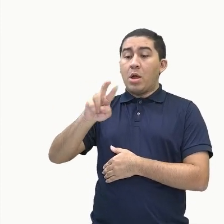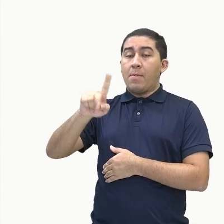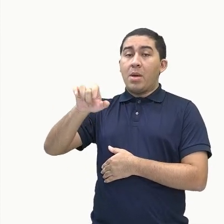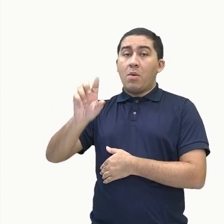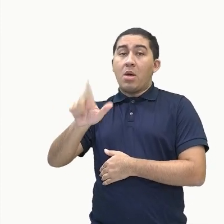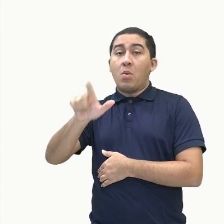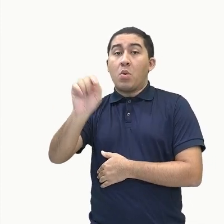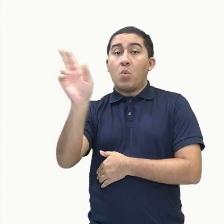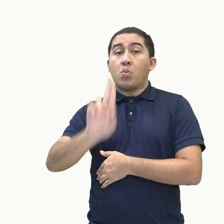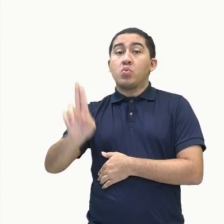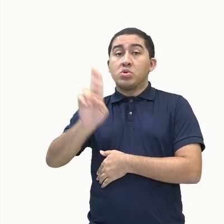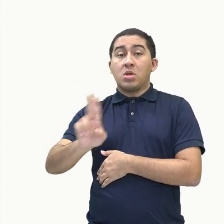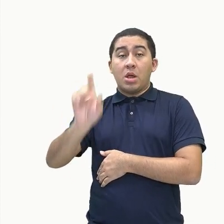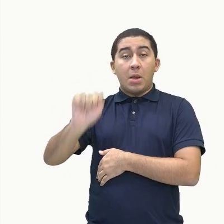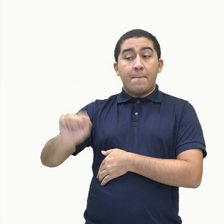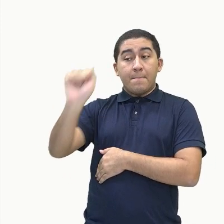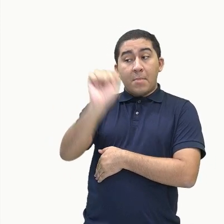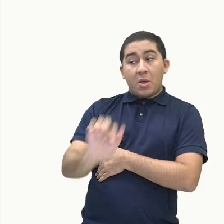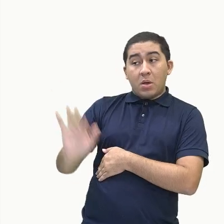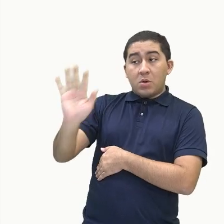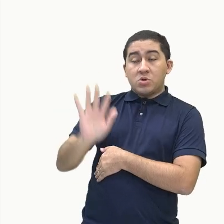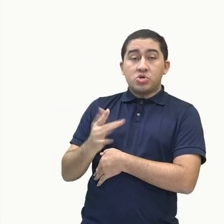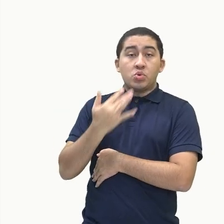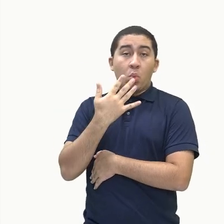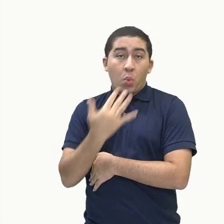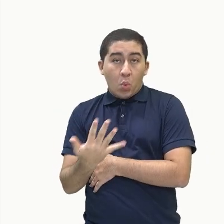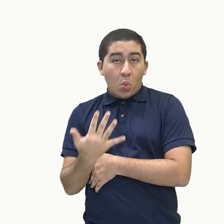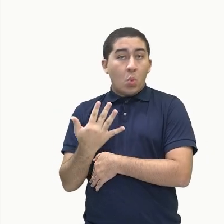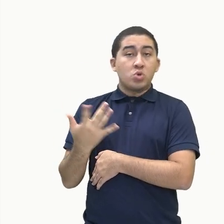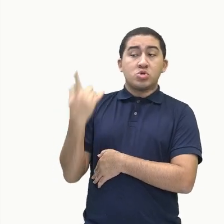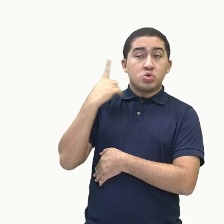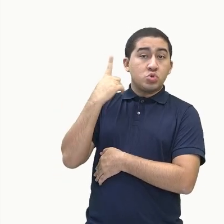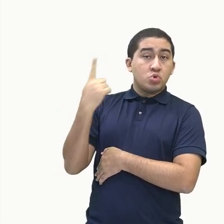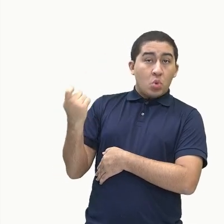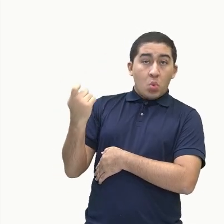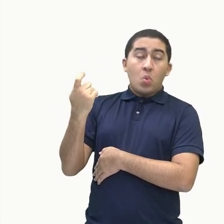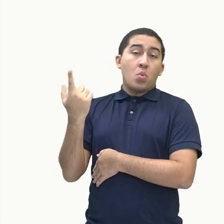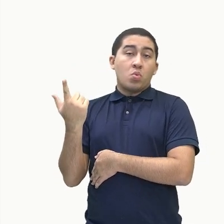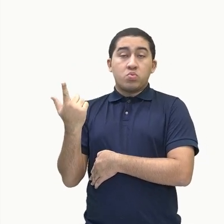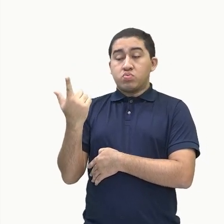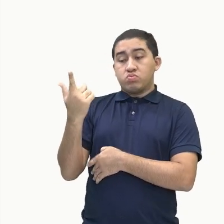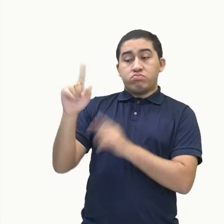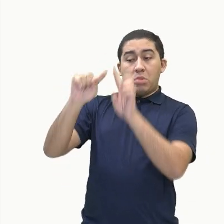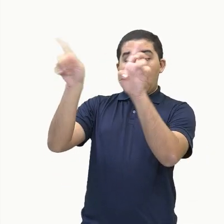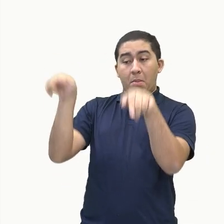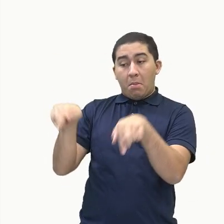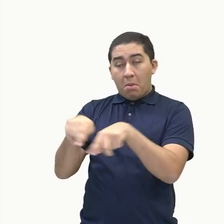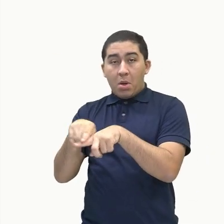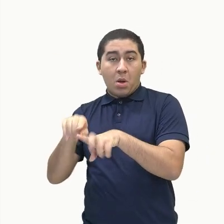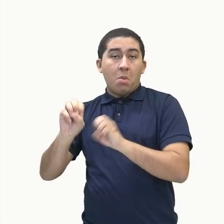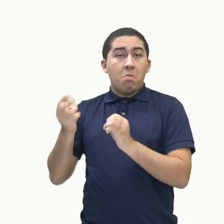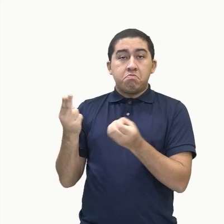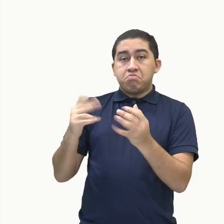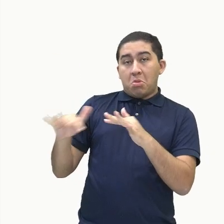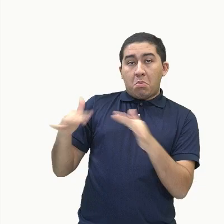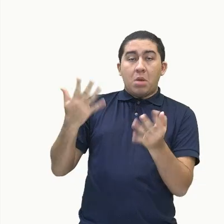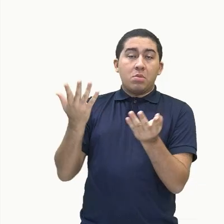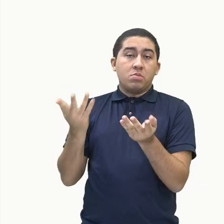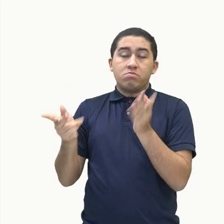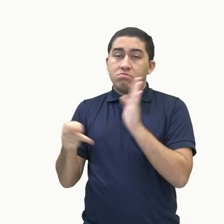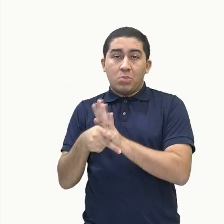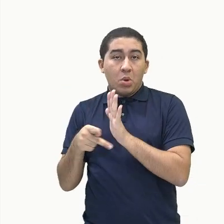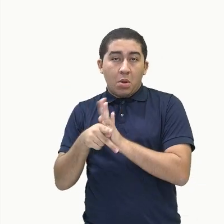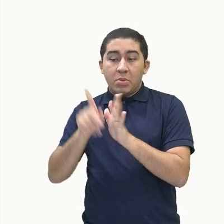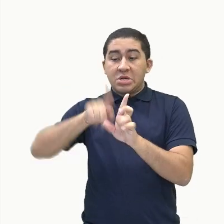de imagens, cores, sons, formas, gestos, gráficos,